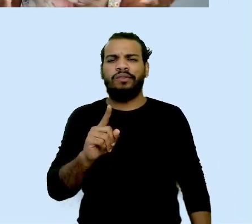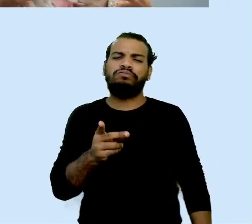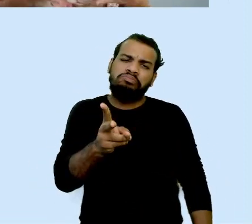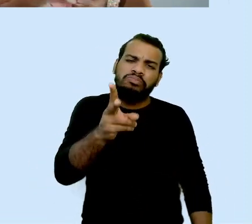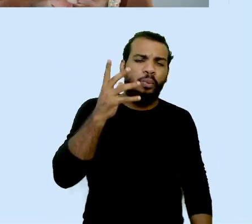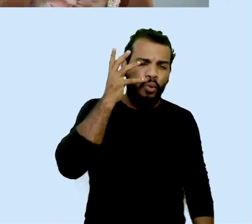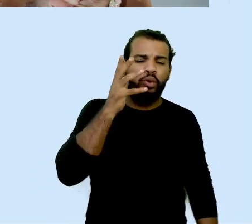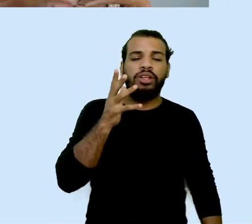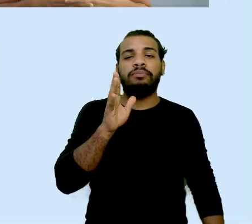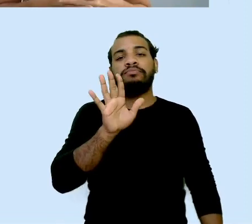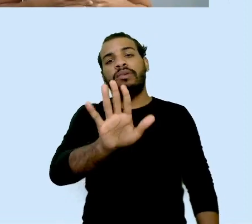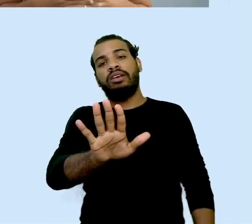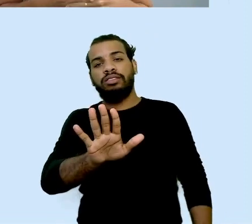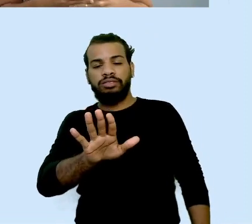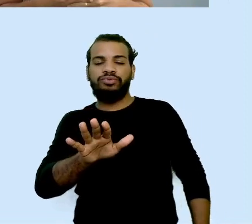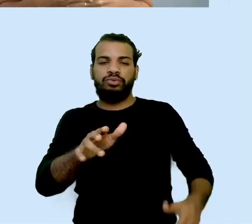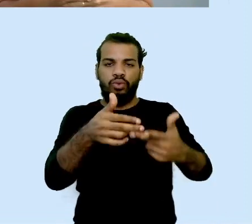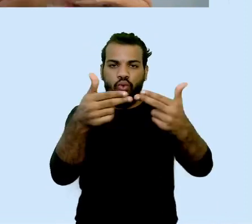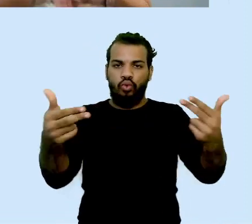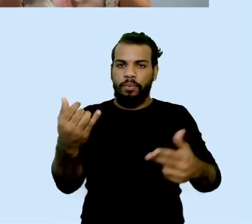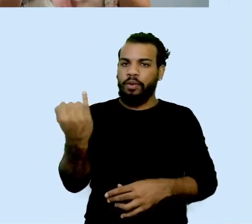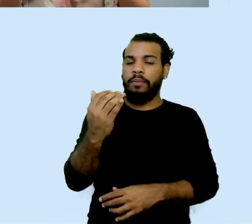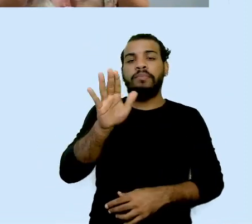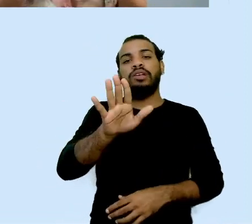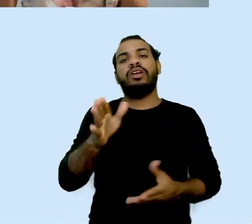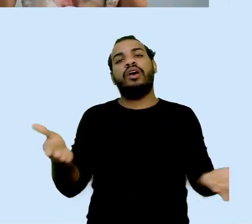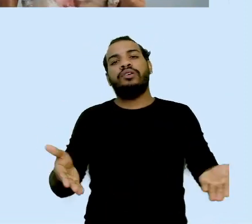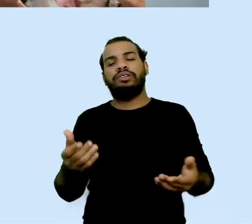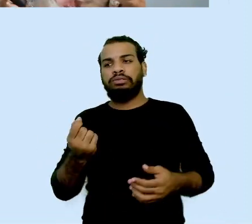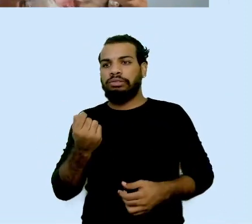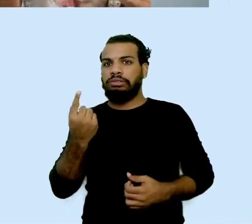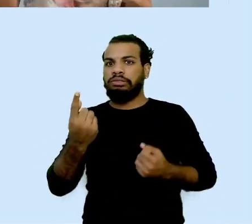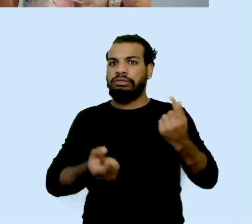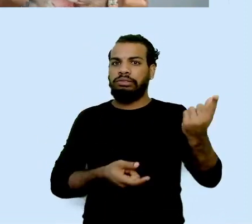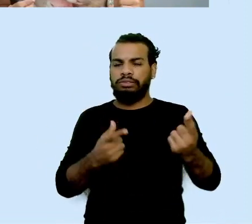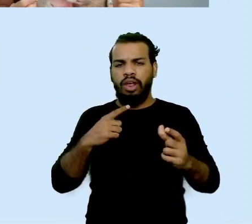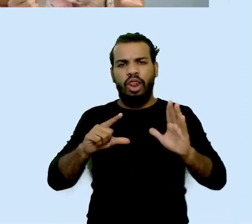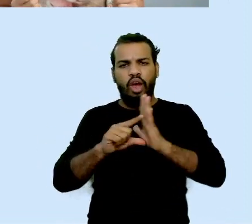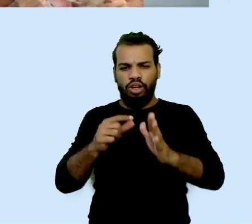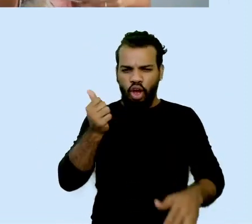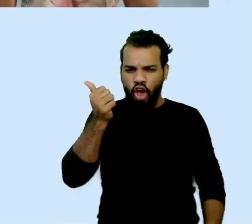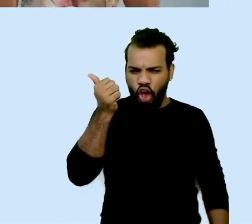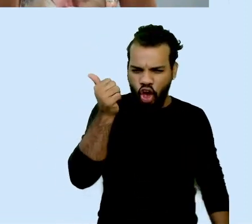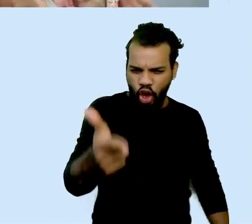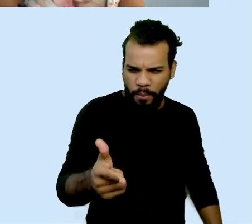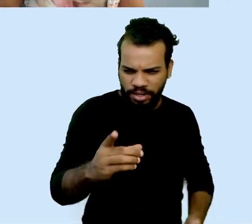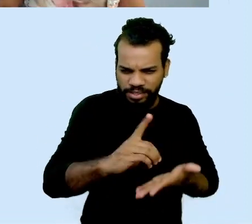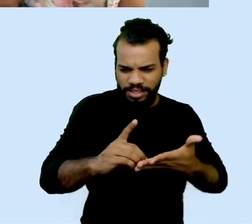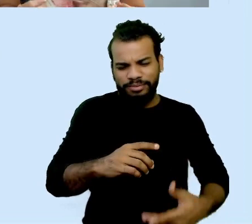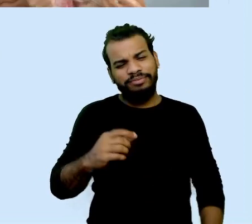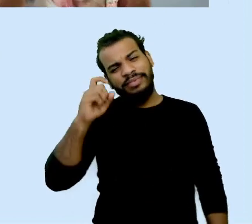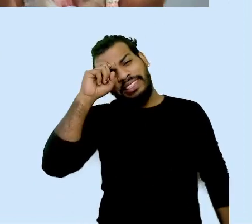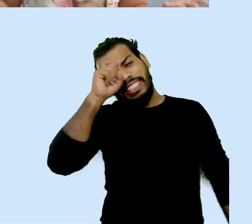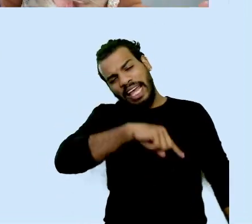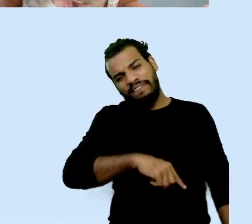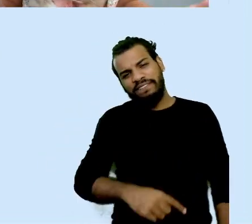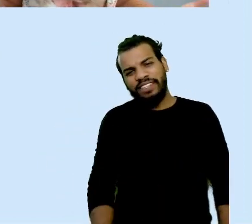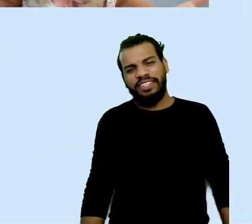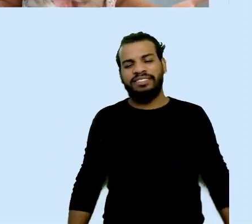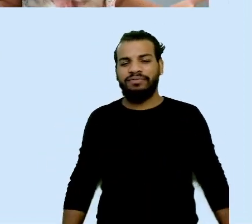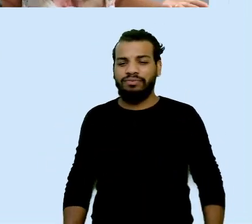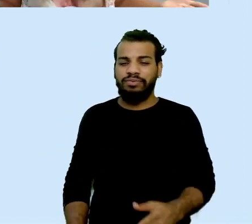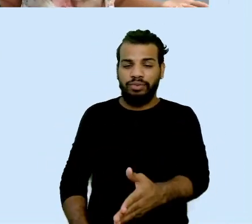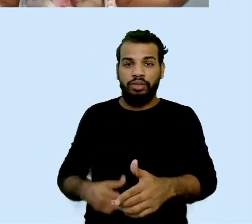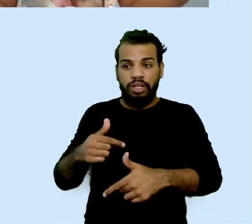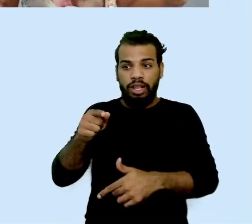enfim, todos esses elementos são importantes. Mas hoje é mais raro você ir, por exemplo, numa loja e comprar um CD, porque aquele trabalho do artista está disposto na